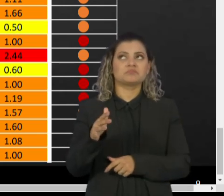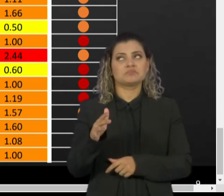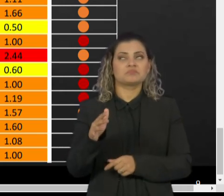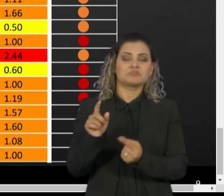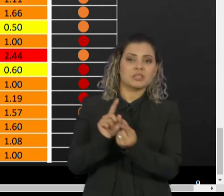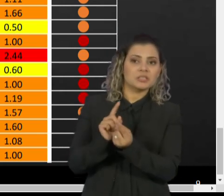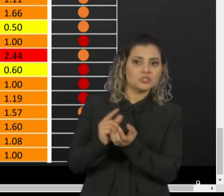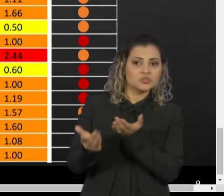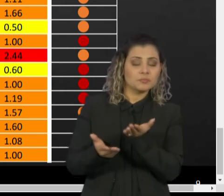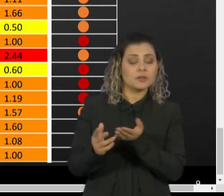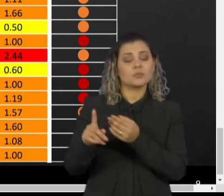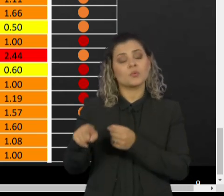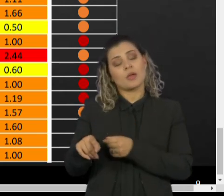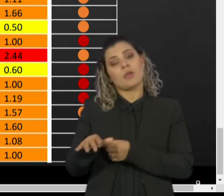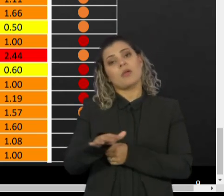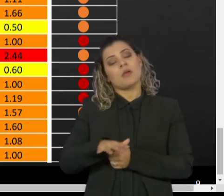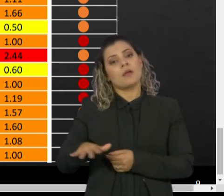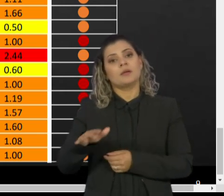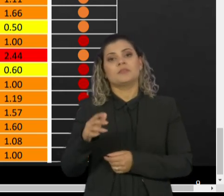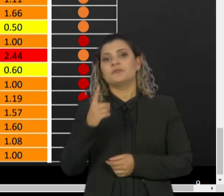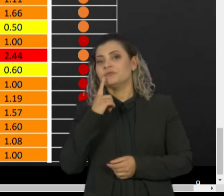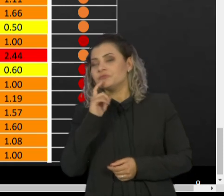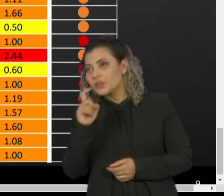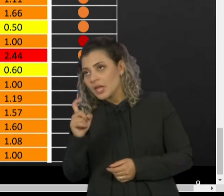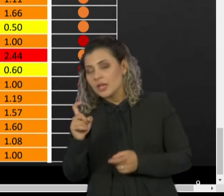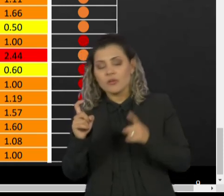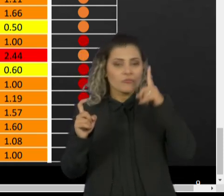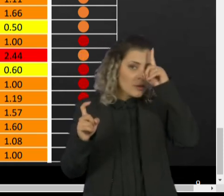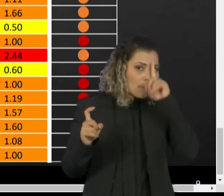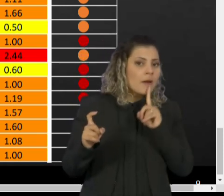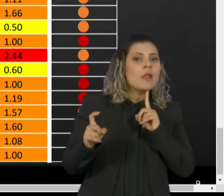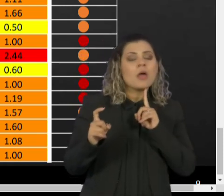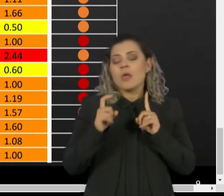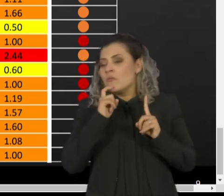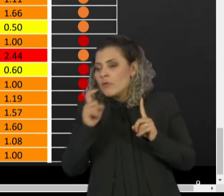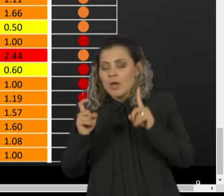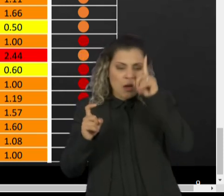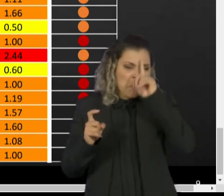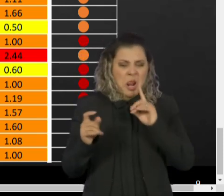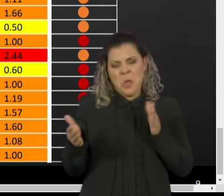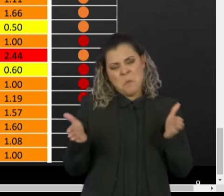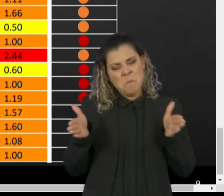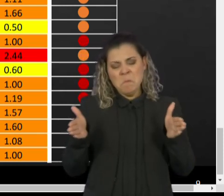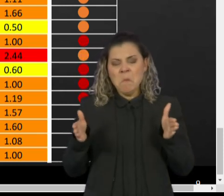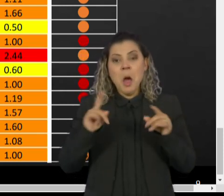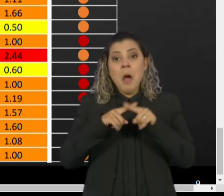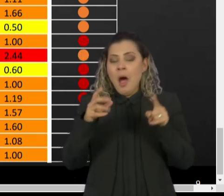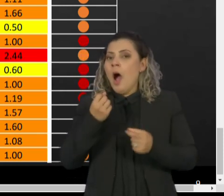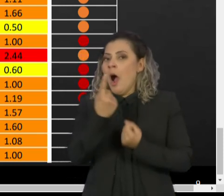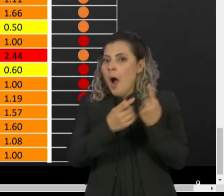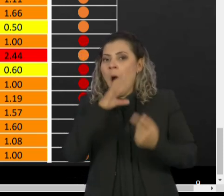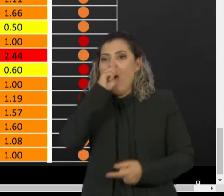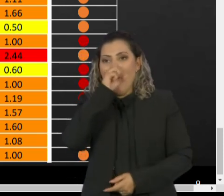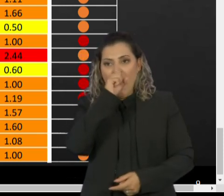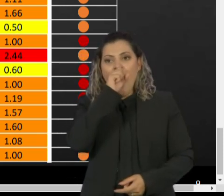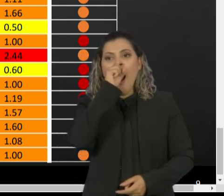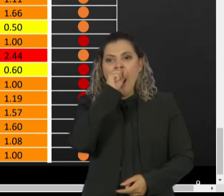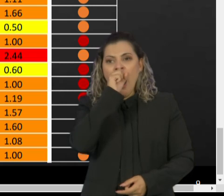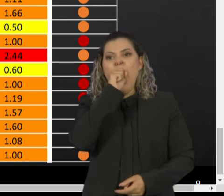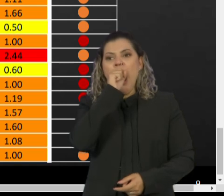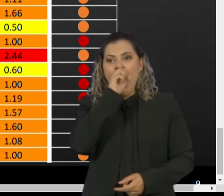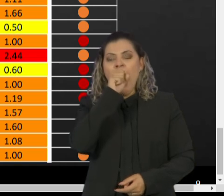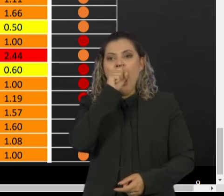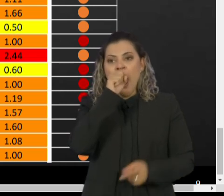está numa classificação entre verde e amarelo, algumas regiões em laranja, com os pontos de atenção que já